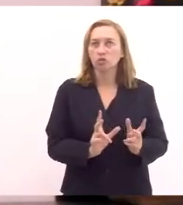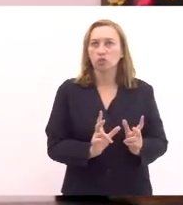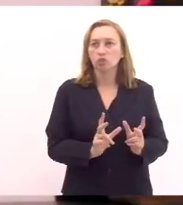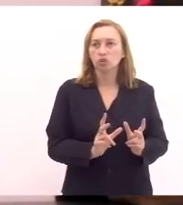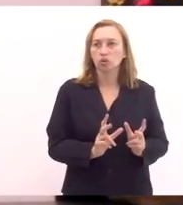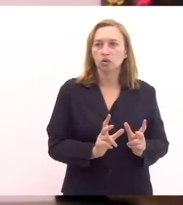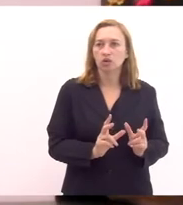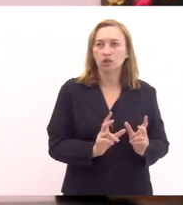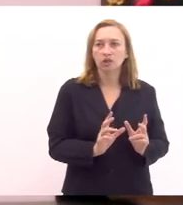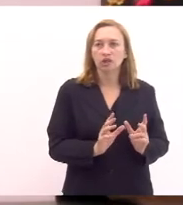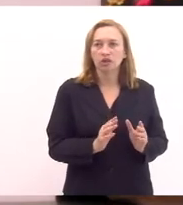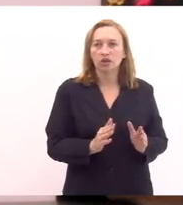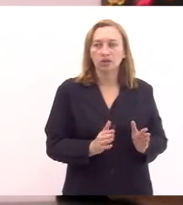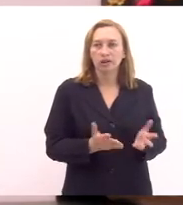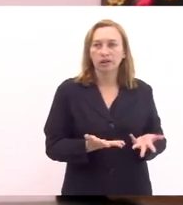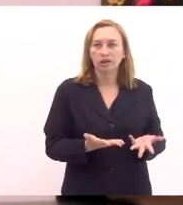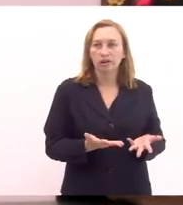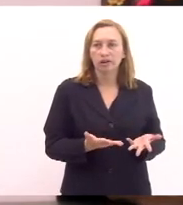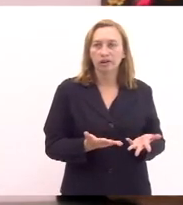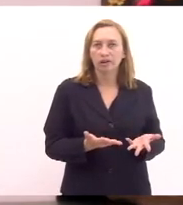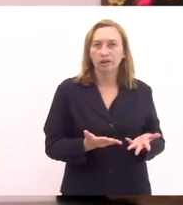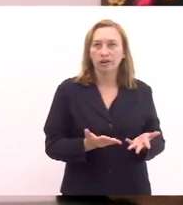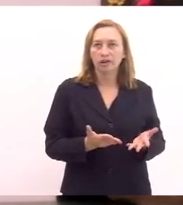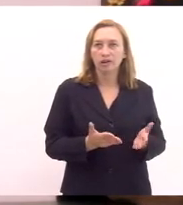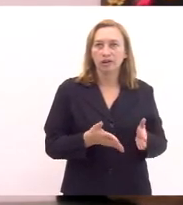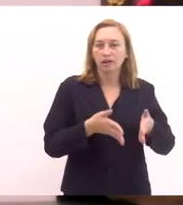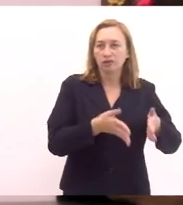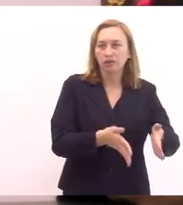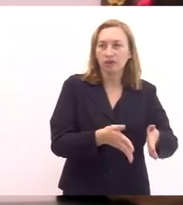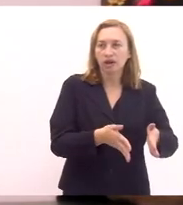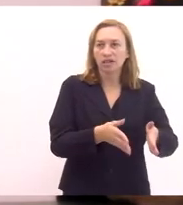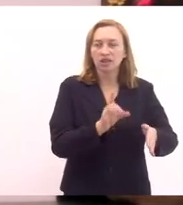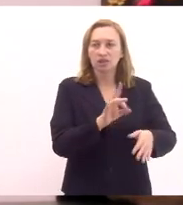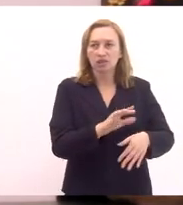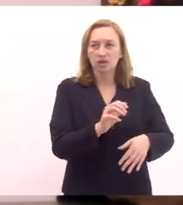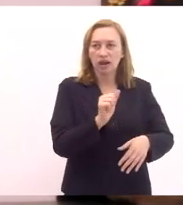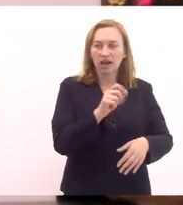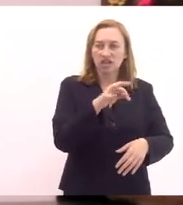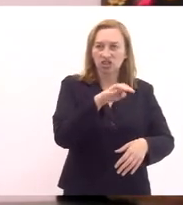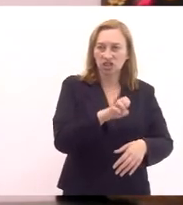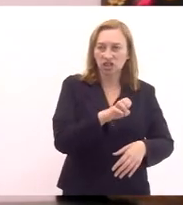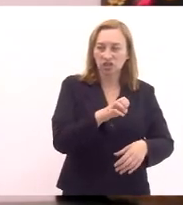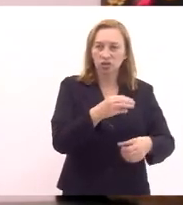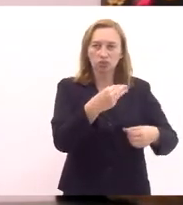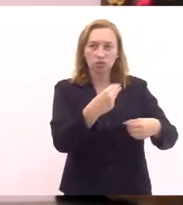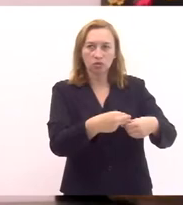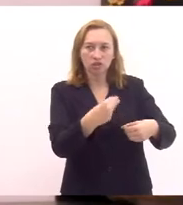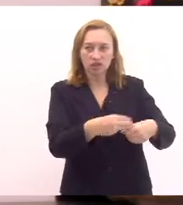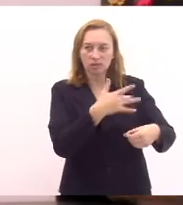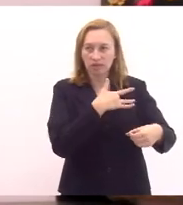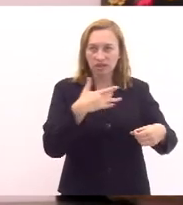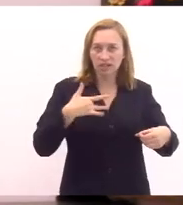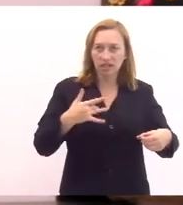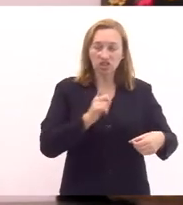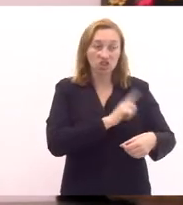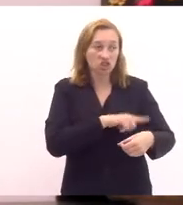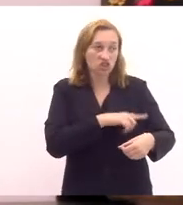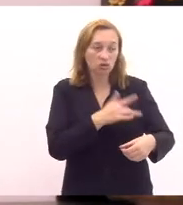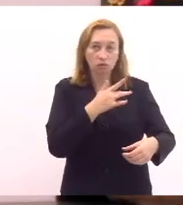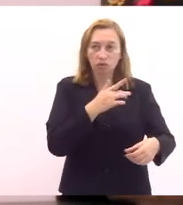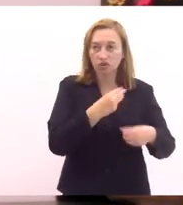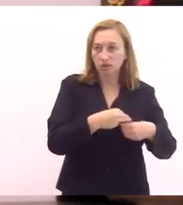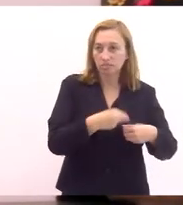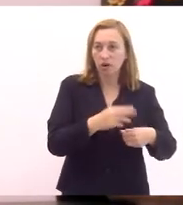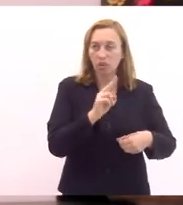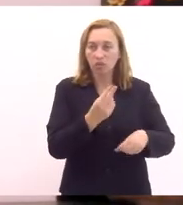composição exclusivamente é a dos agentes de saúde do município da gestão Municipal da